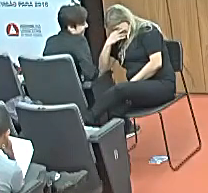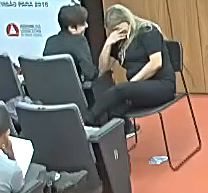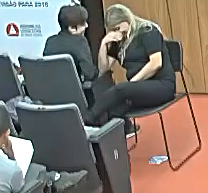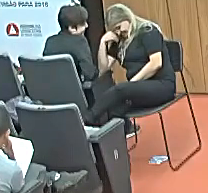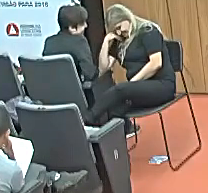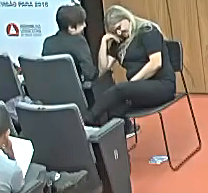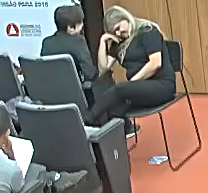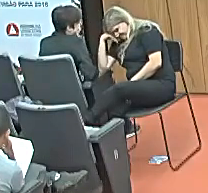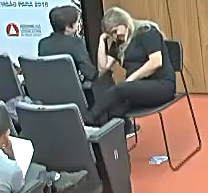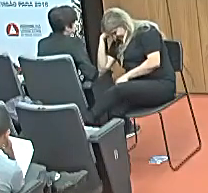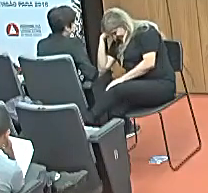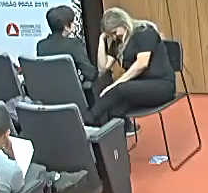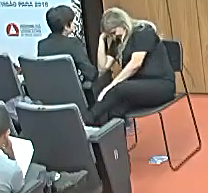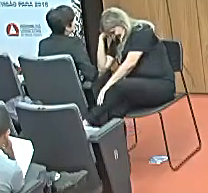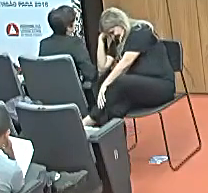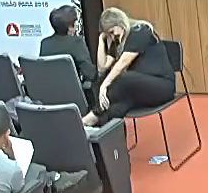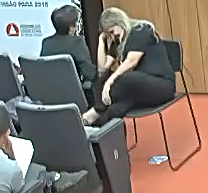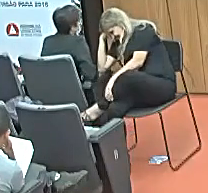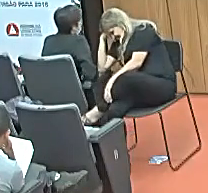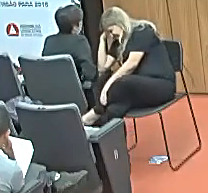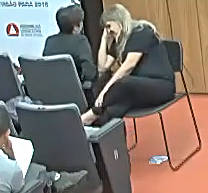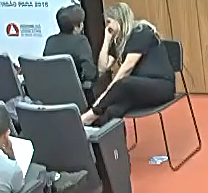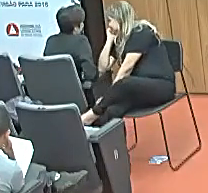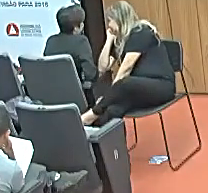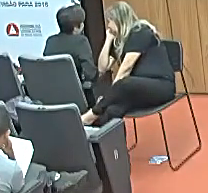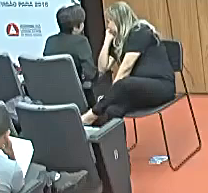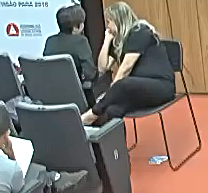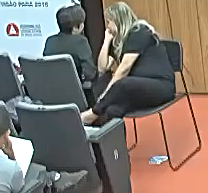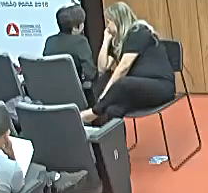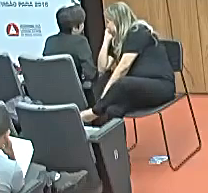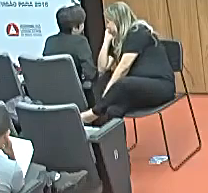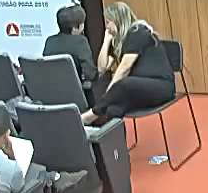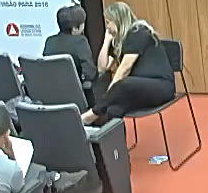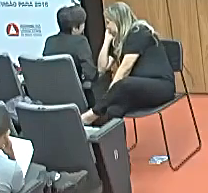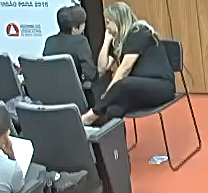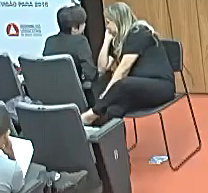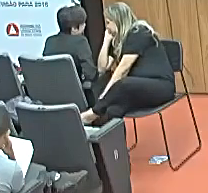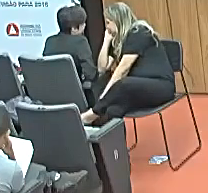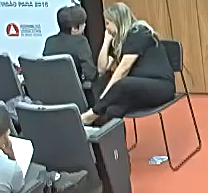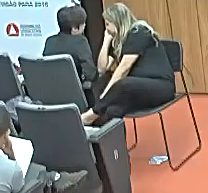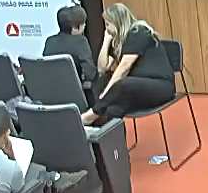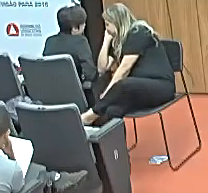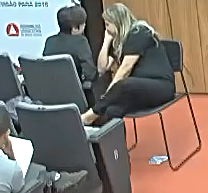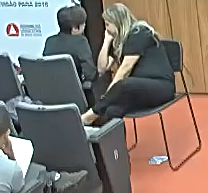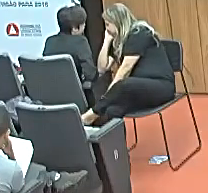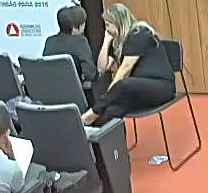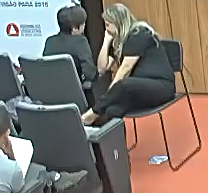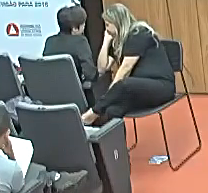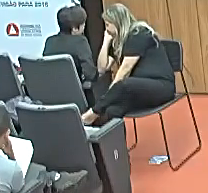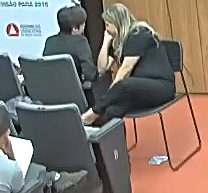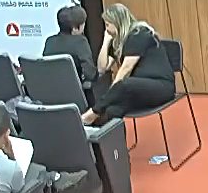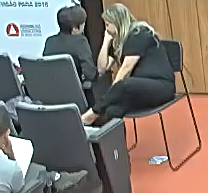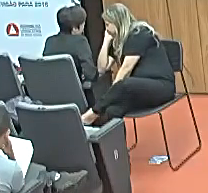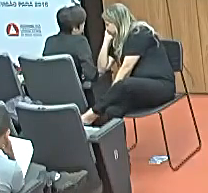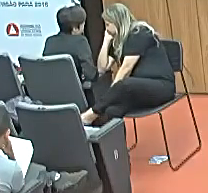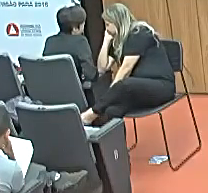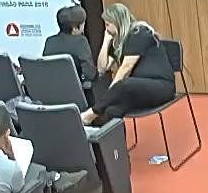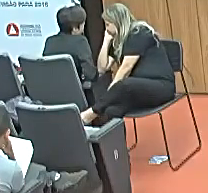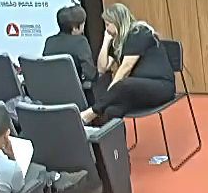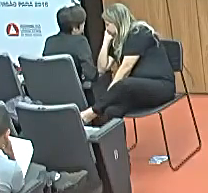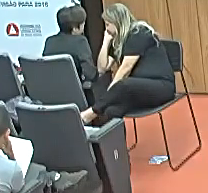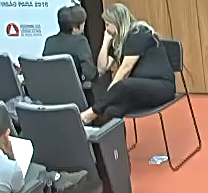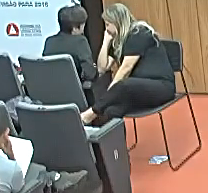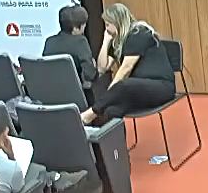campo do esporte da cultura do lazer a gente definiu pelo pela copa porque considerando que